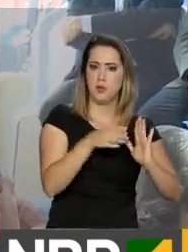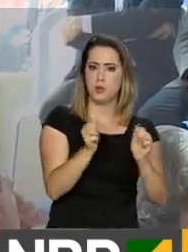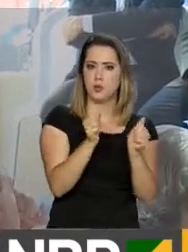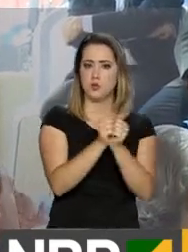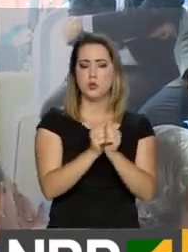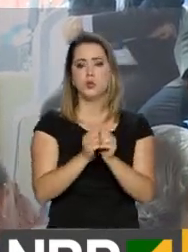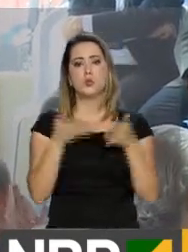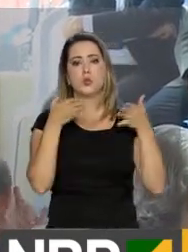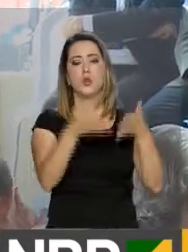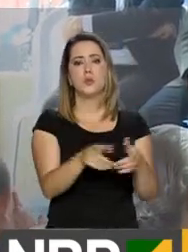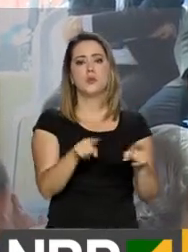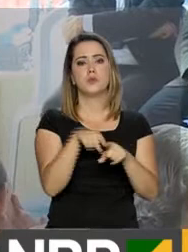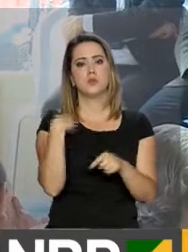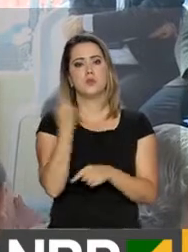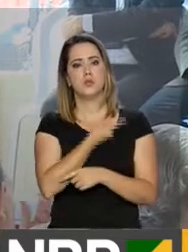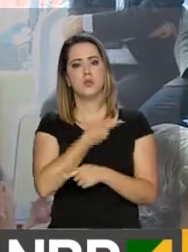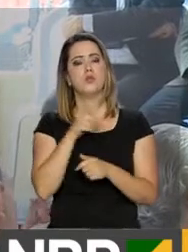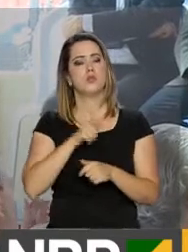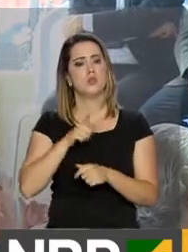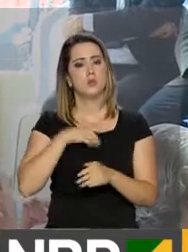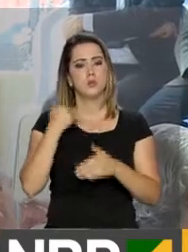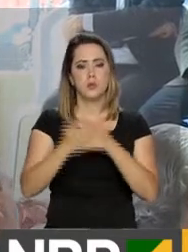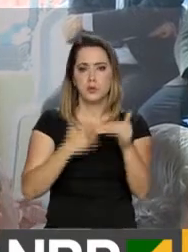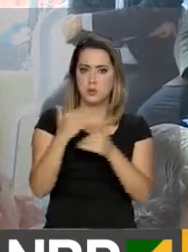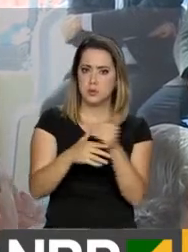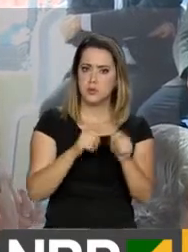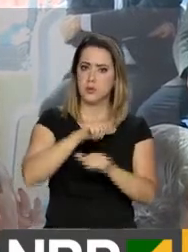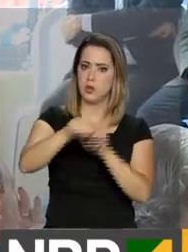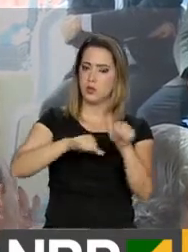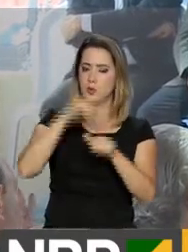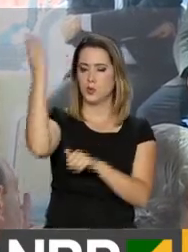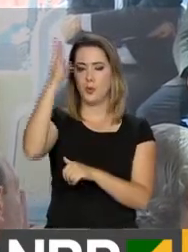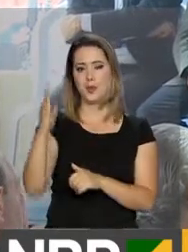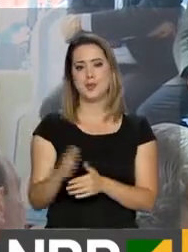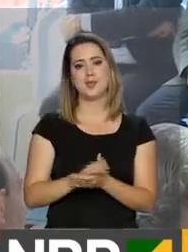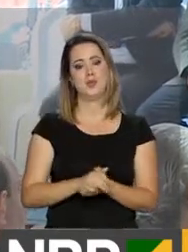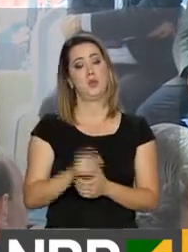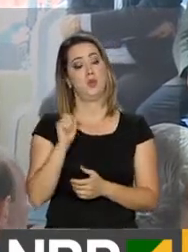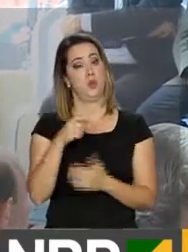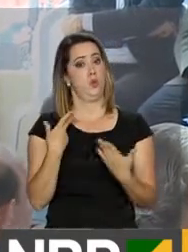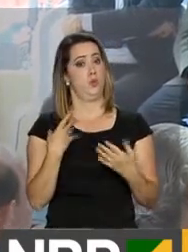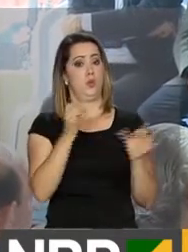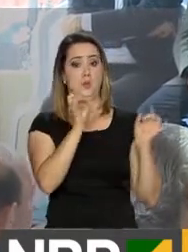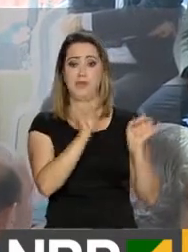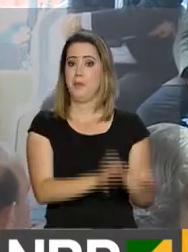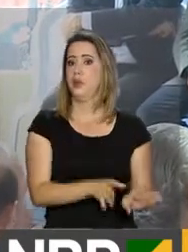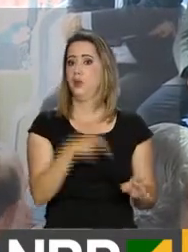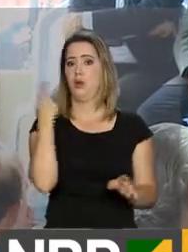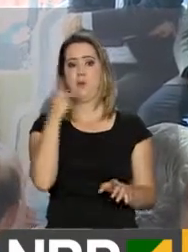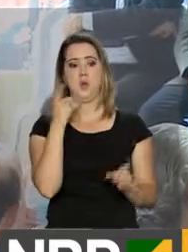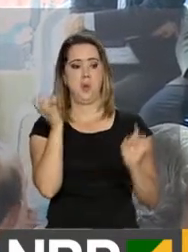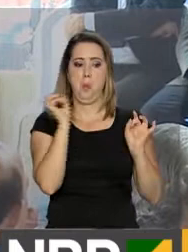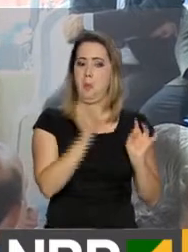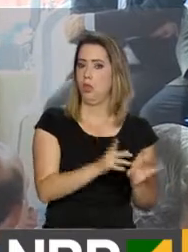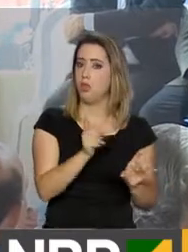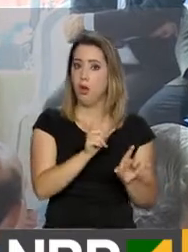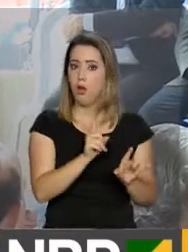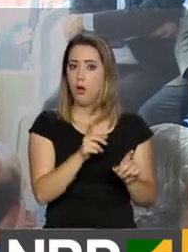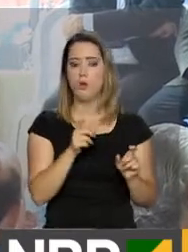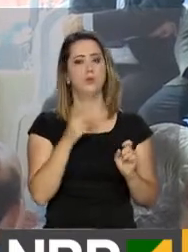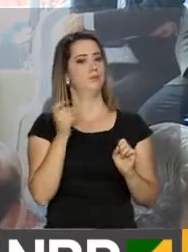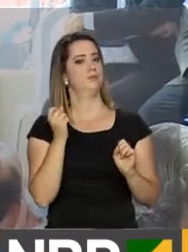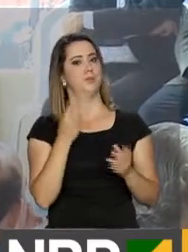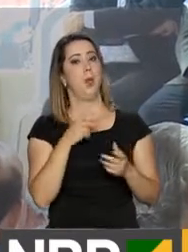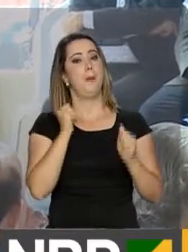participação de vocês, que nós vamos ter condições de mudar o nosso Brasil. Não podemos abandonar a política, rejeitar a política.